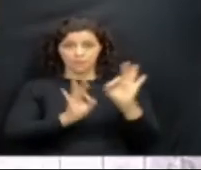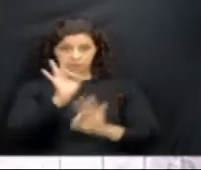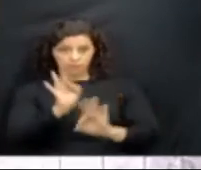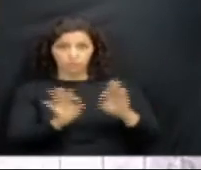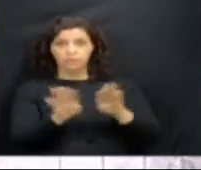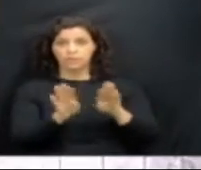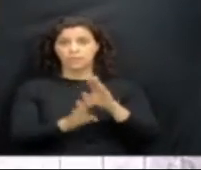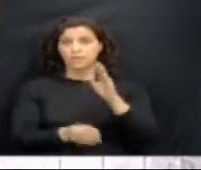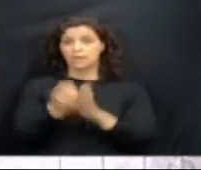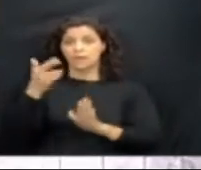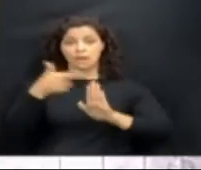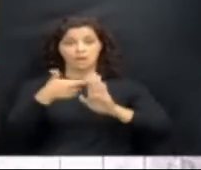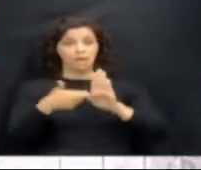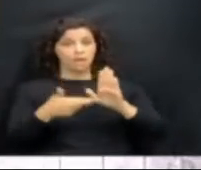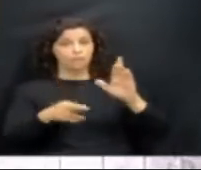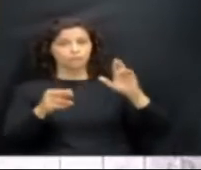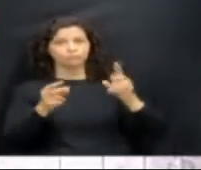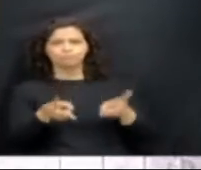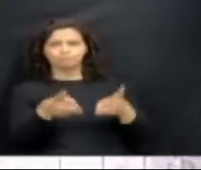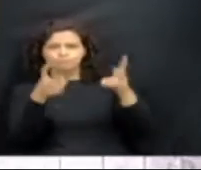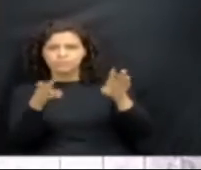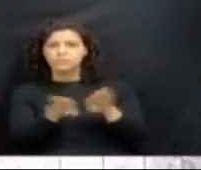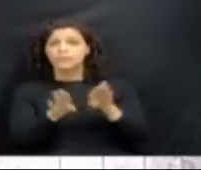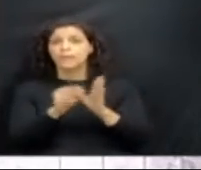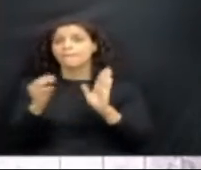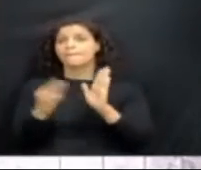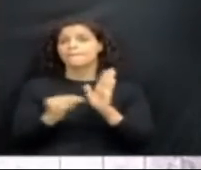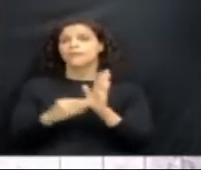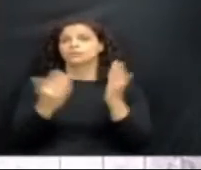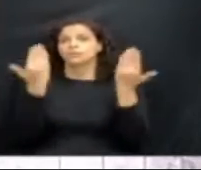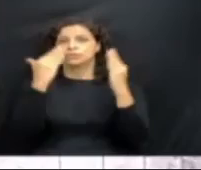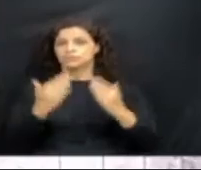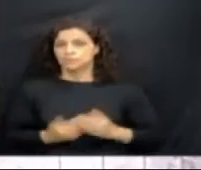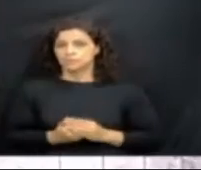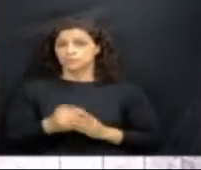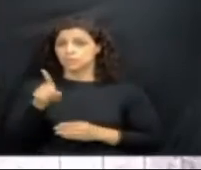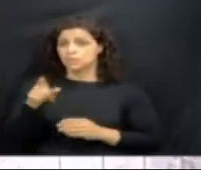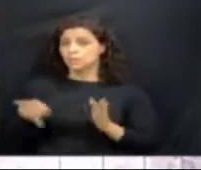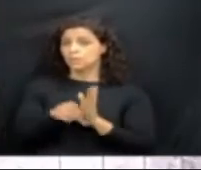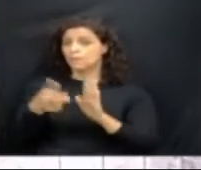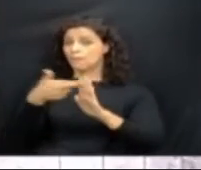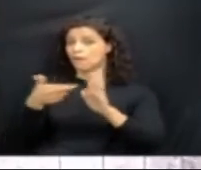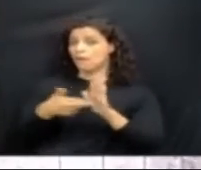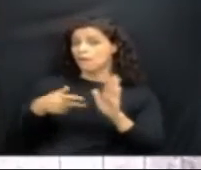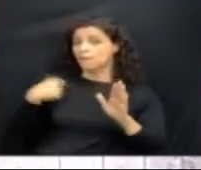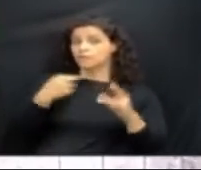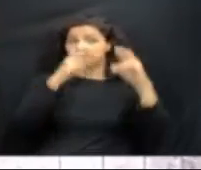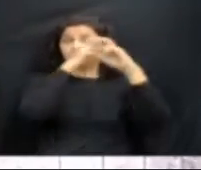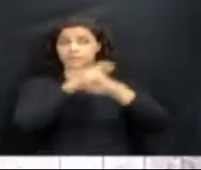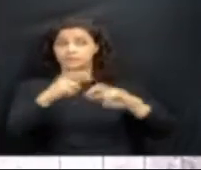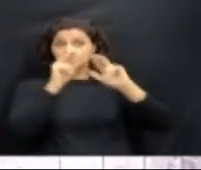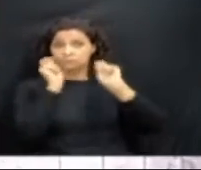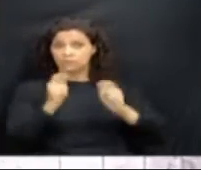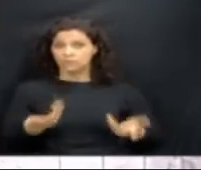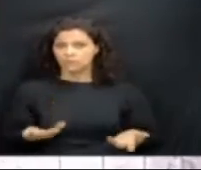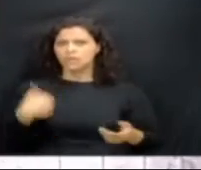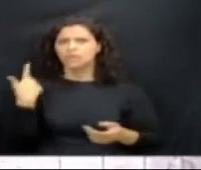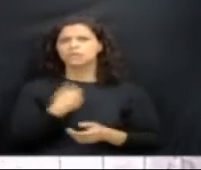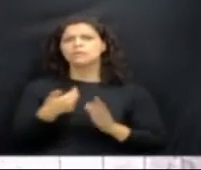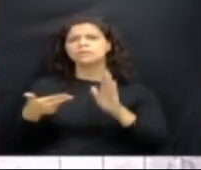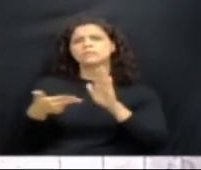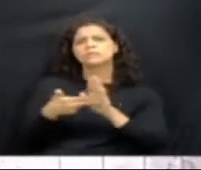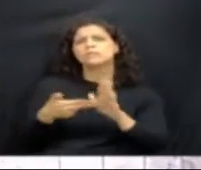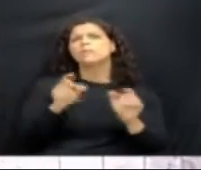planejar, criar parâmetros de observação e métodos de avaliação. Isso é um quesito para fiscalização. E o que as